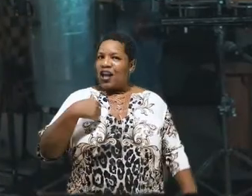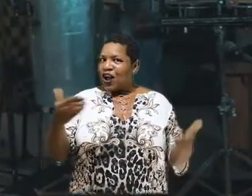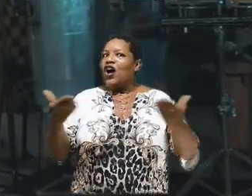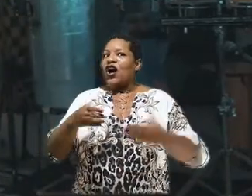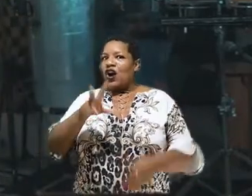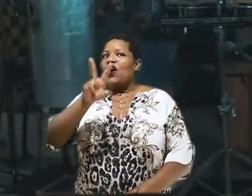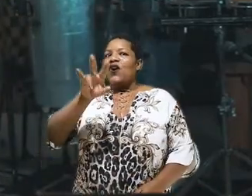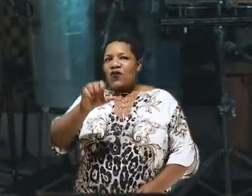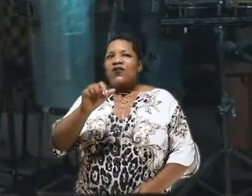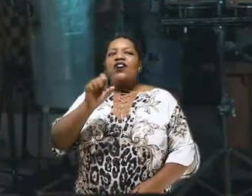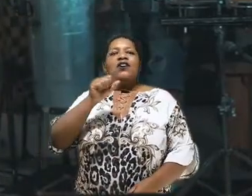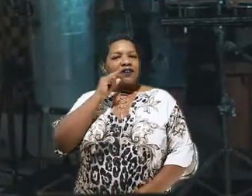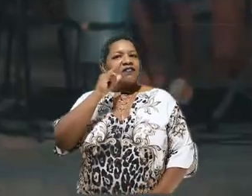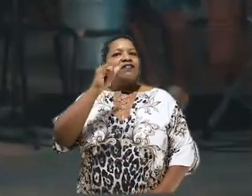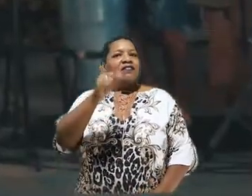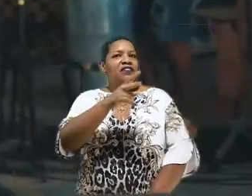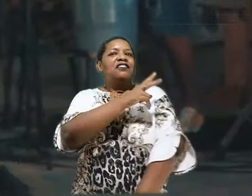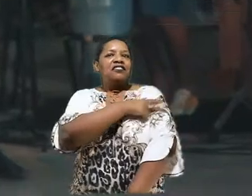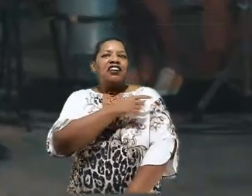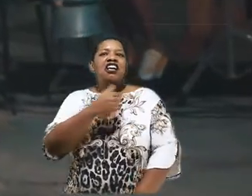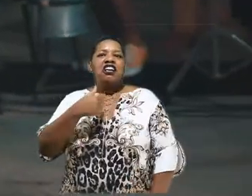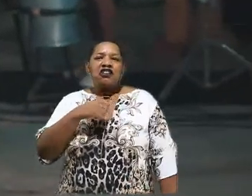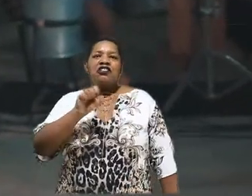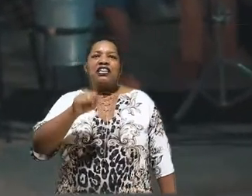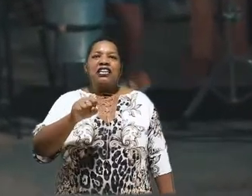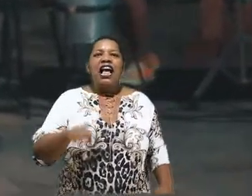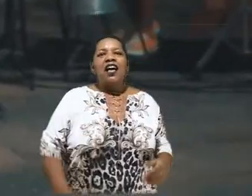estado já que foi um